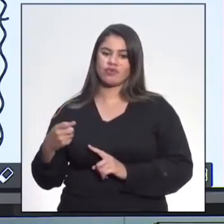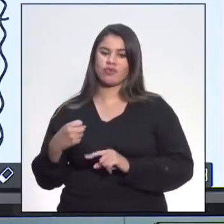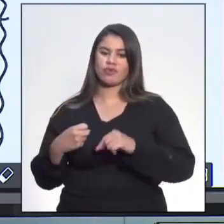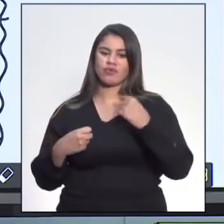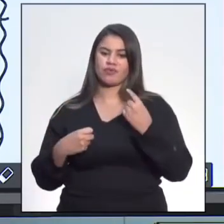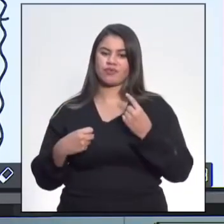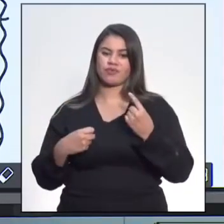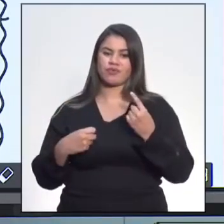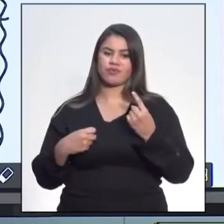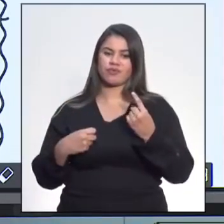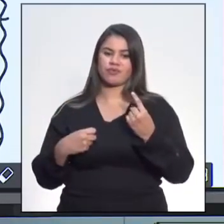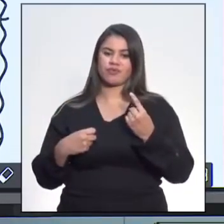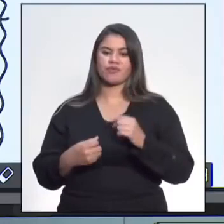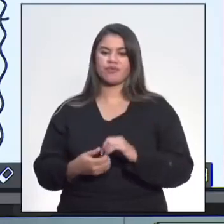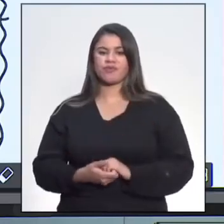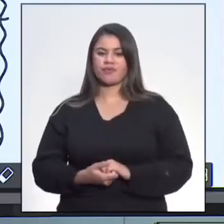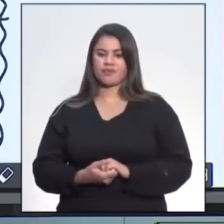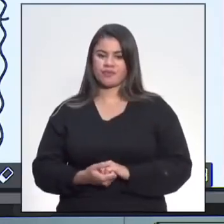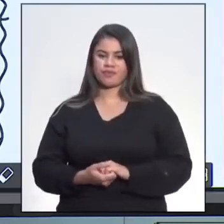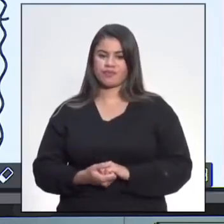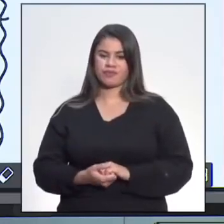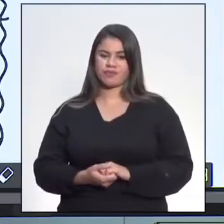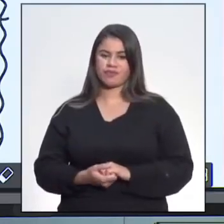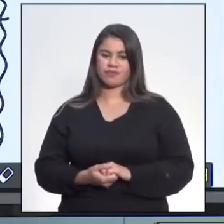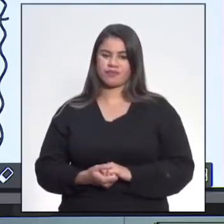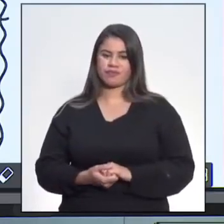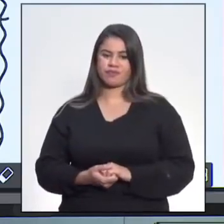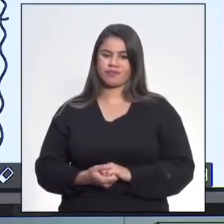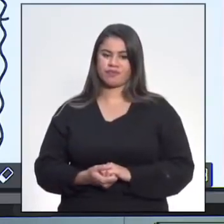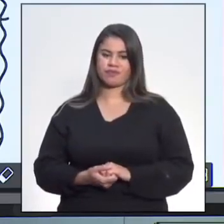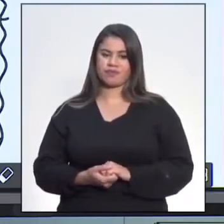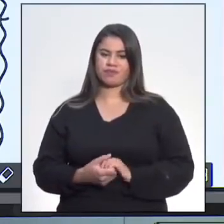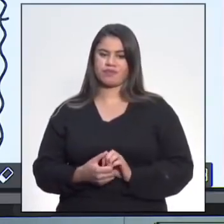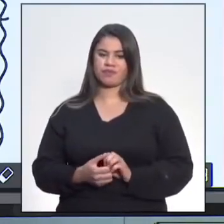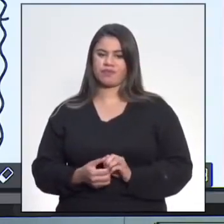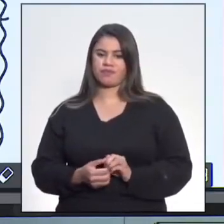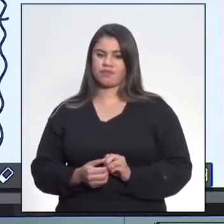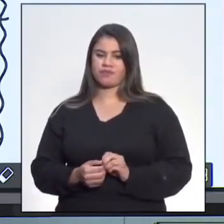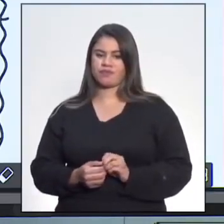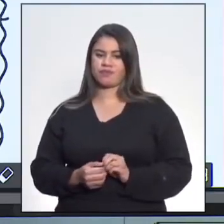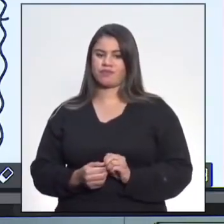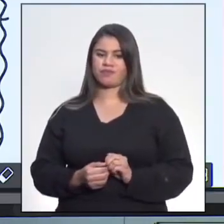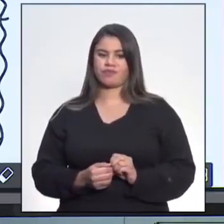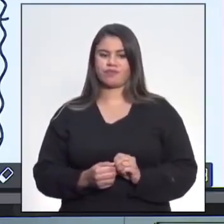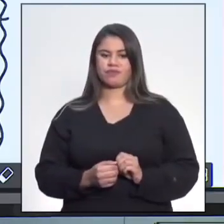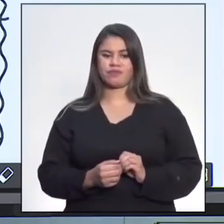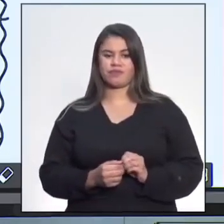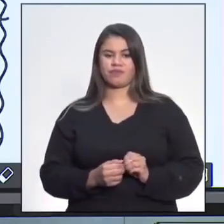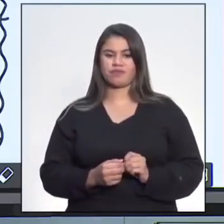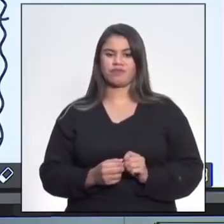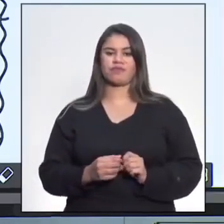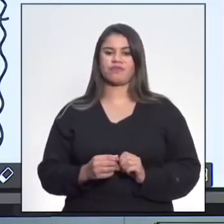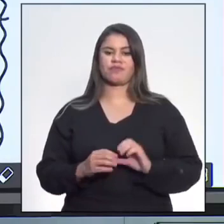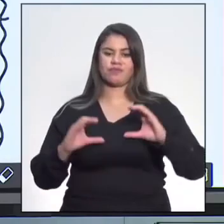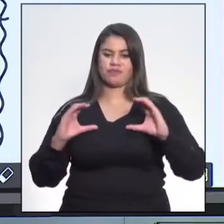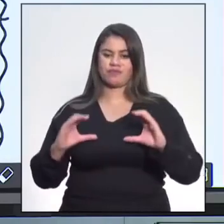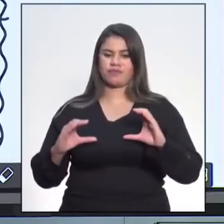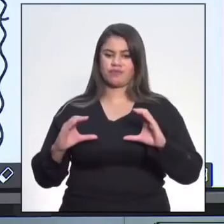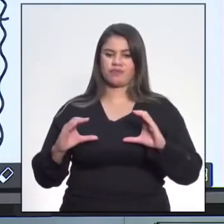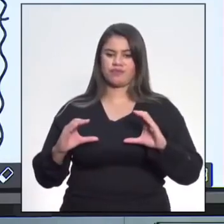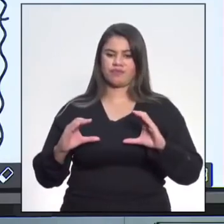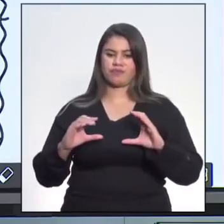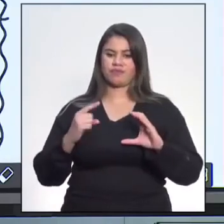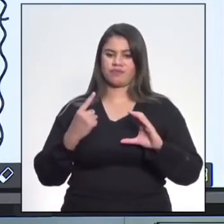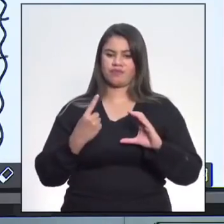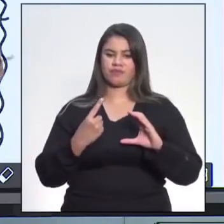entrego. Ai, sobra 1. Então, aqui a gente encontra 1. Então, eu fiquei com o par ordenado 1, 1. Onde o meu x